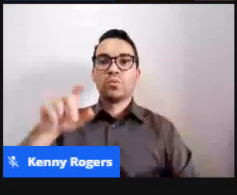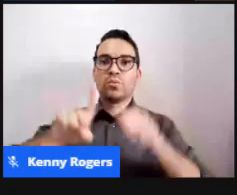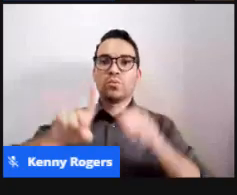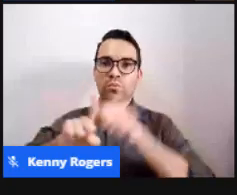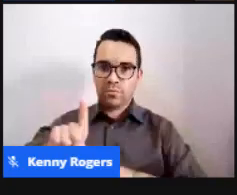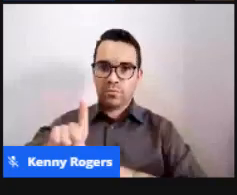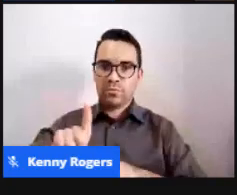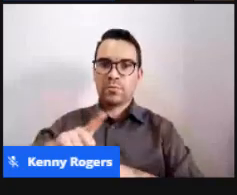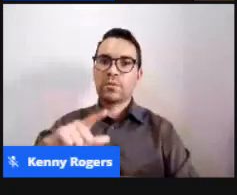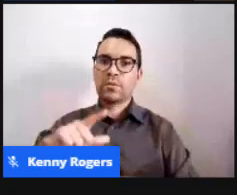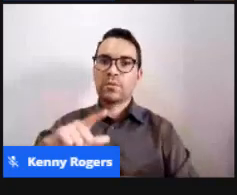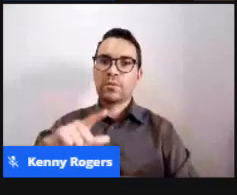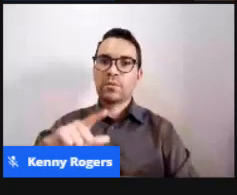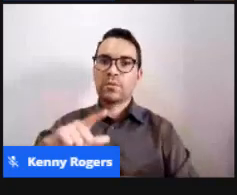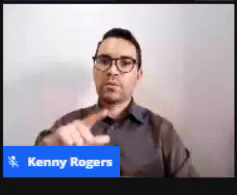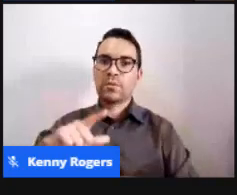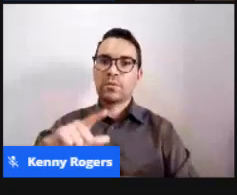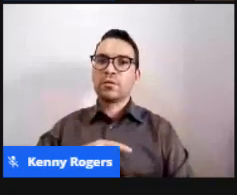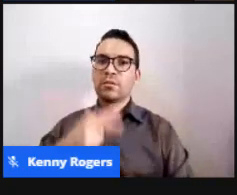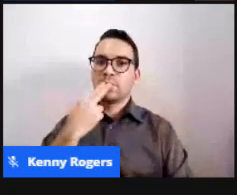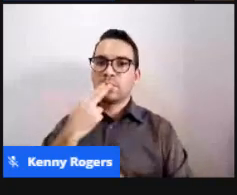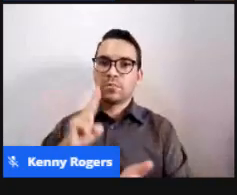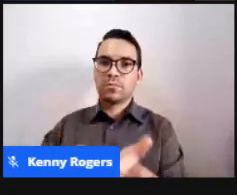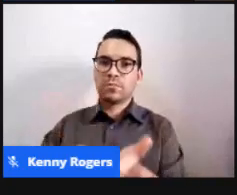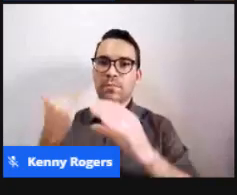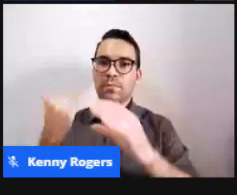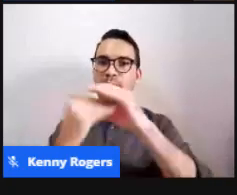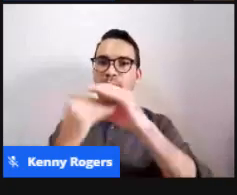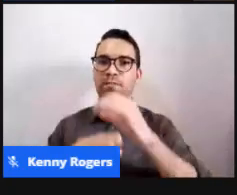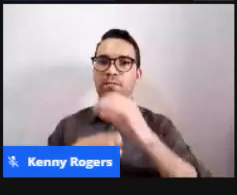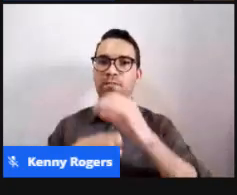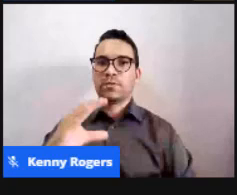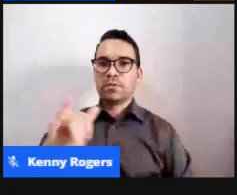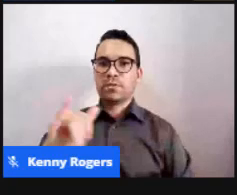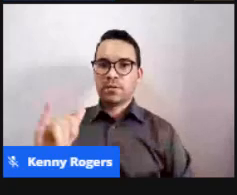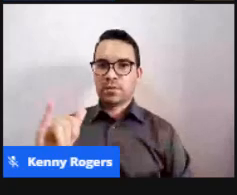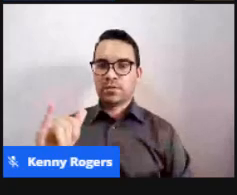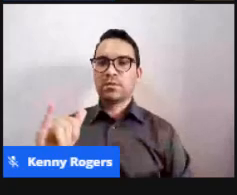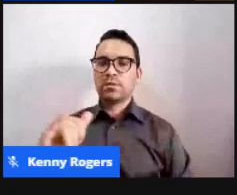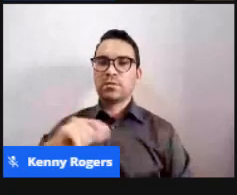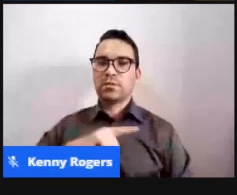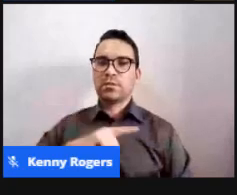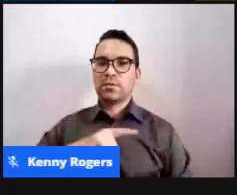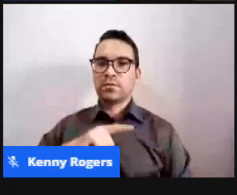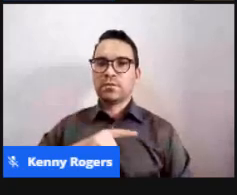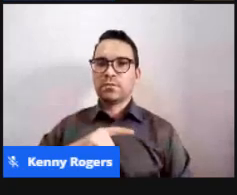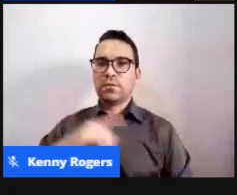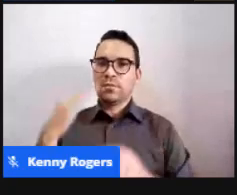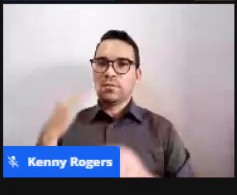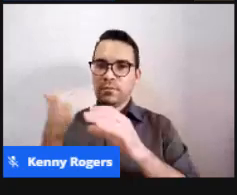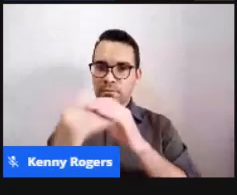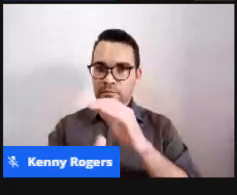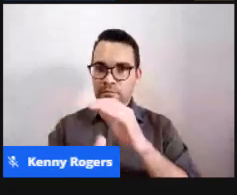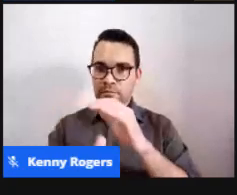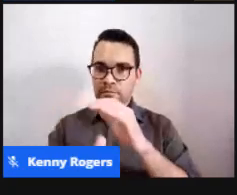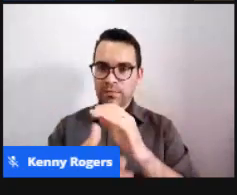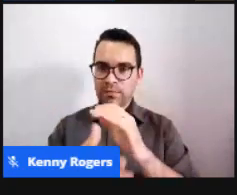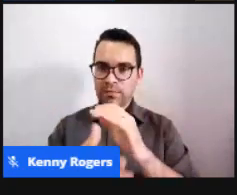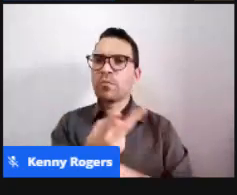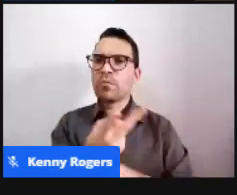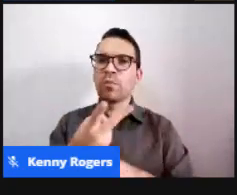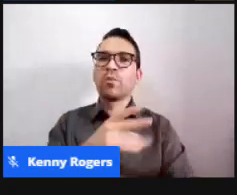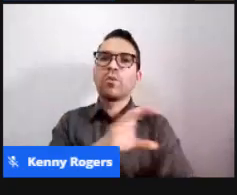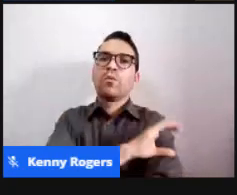sobre isso, tem os dias letivos, todos organizados. Procura com a sua coordenadora, procura, fala assim, ó, a Annalise falou que ia chegar